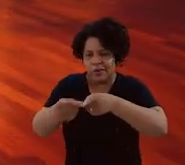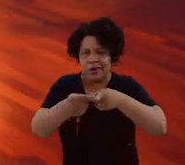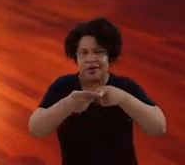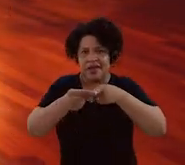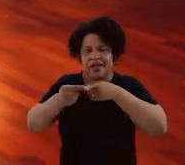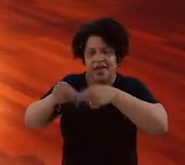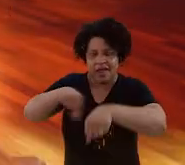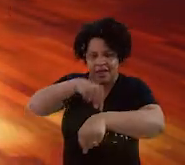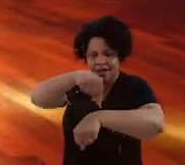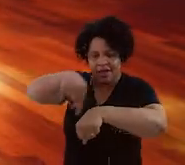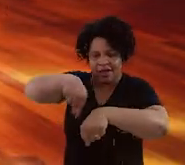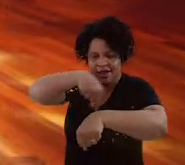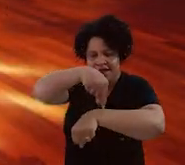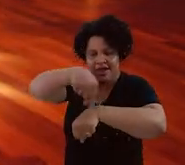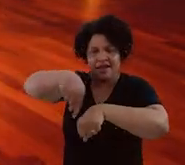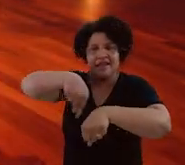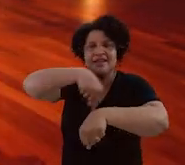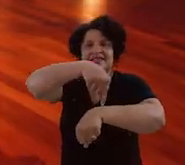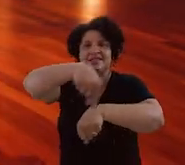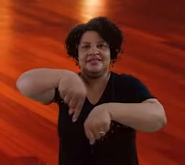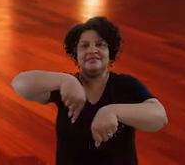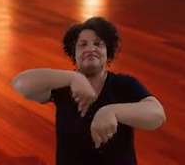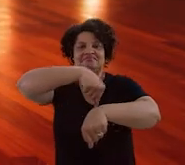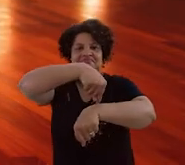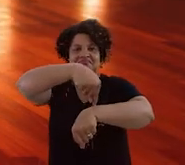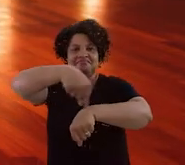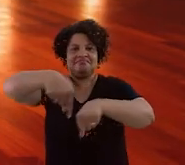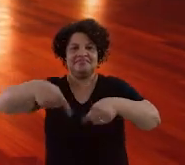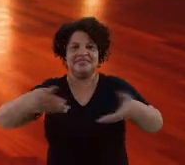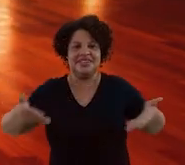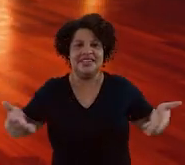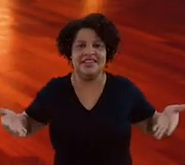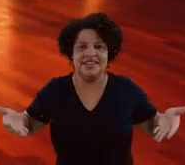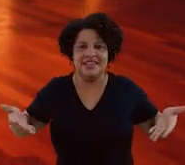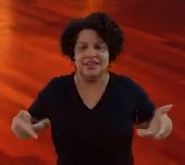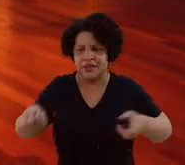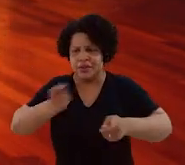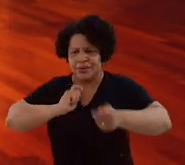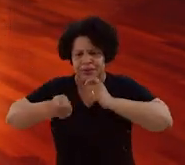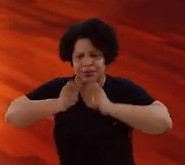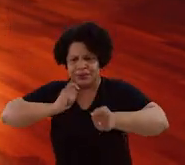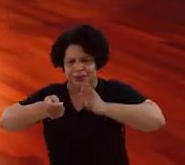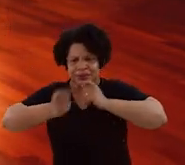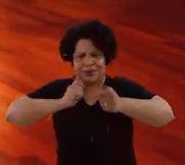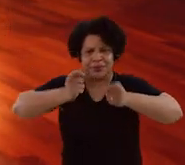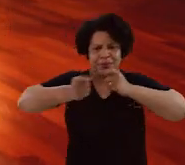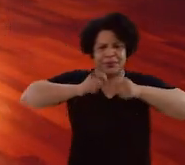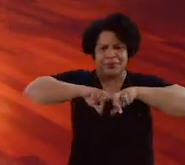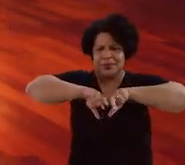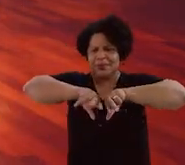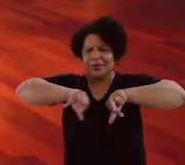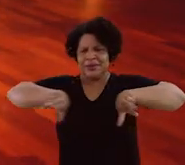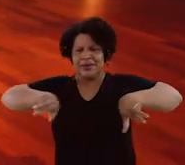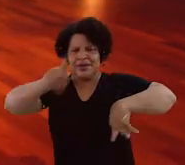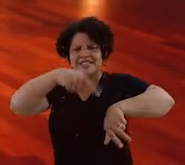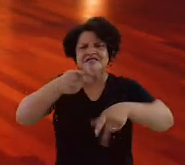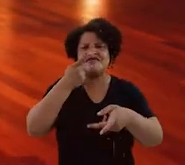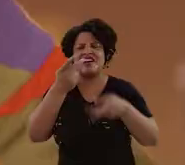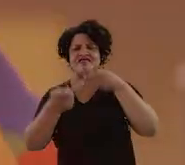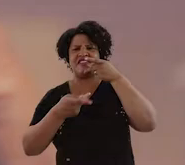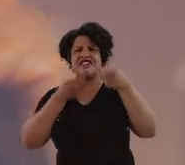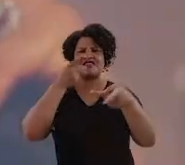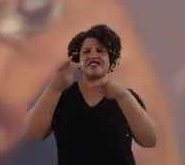várias partidas. Peçam paz pro morro. São drogas, drogas, drogas, drogas, drogas. Cês